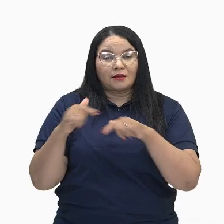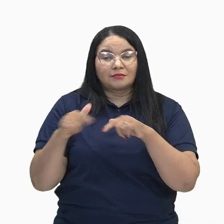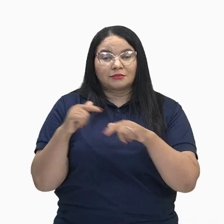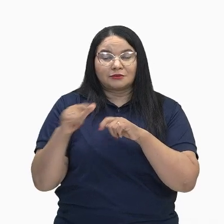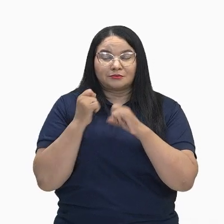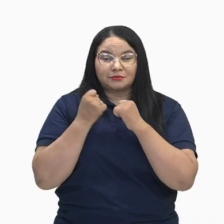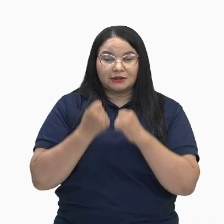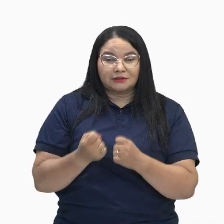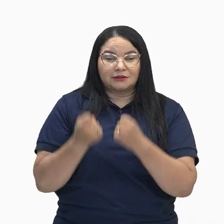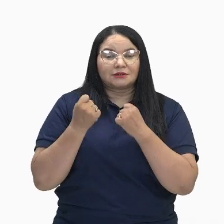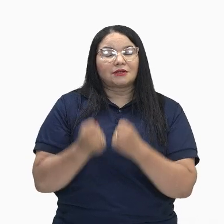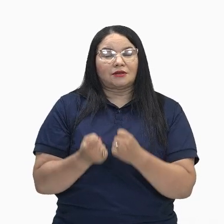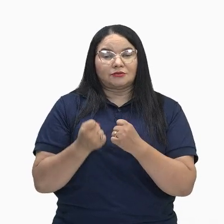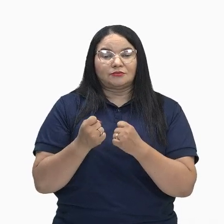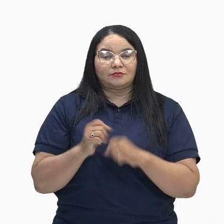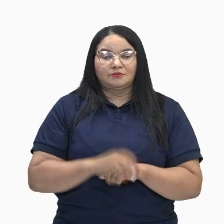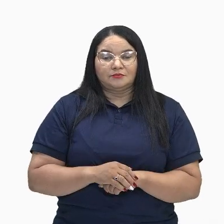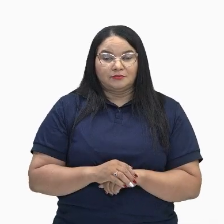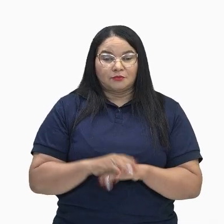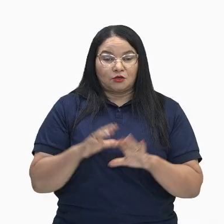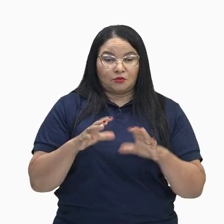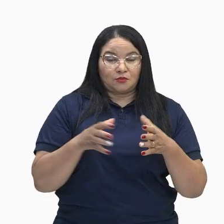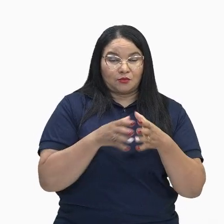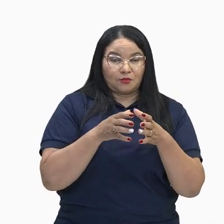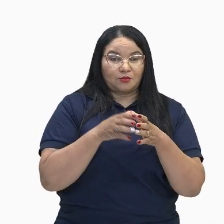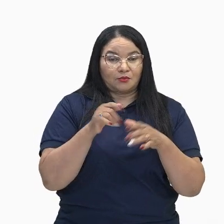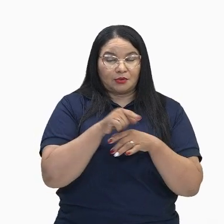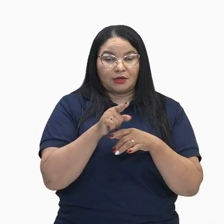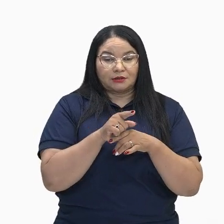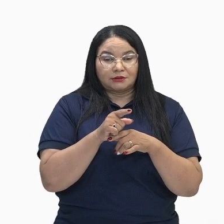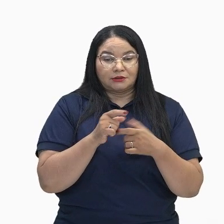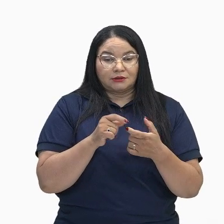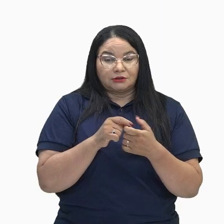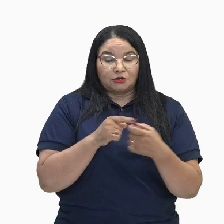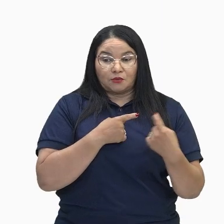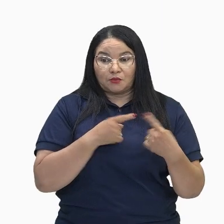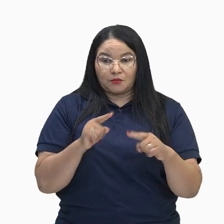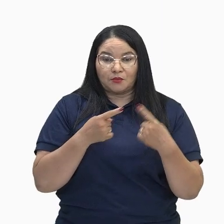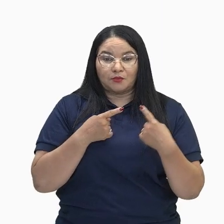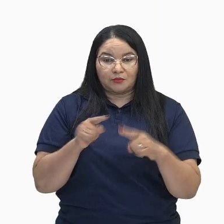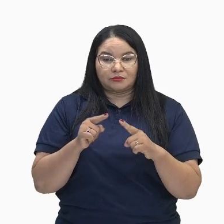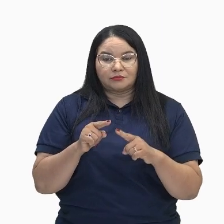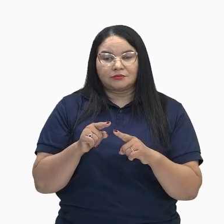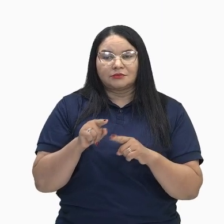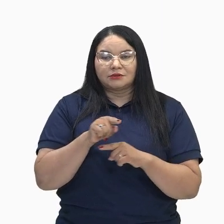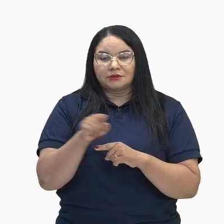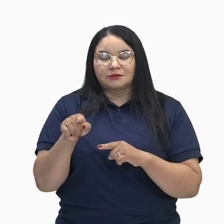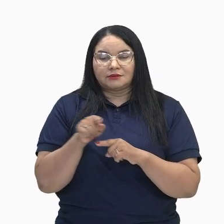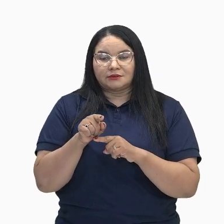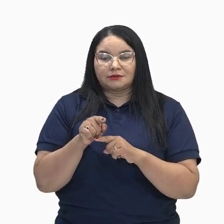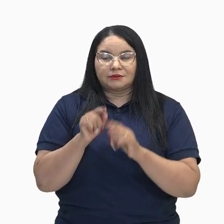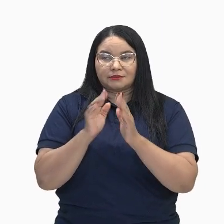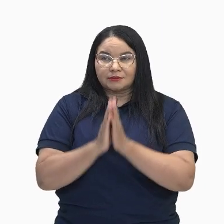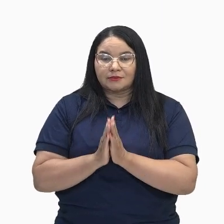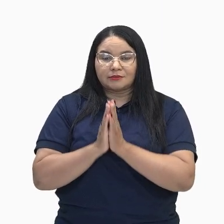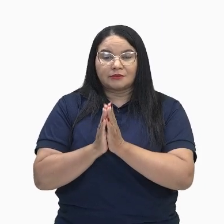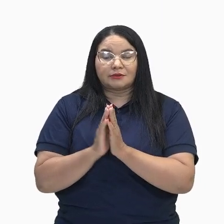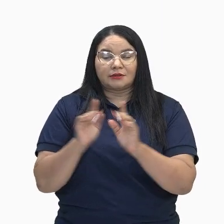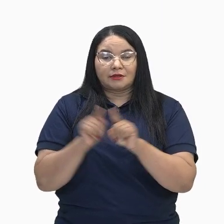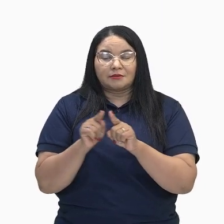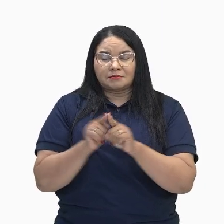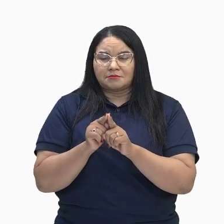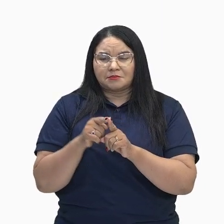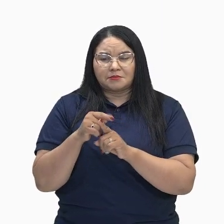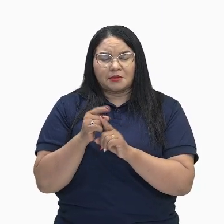né? Os senhores tratando-os como brutos, os escravos adorando-os e temendo-os como